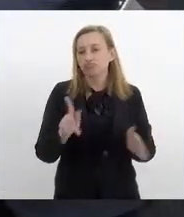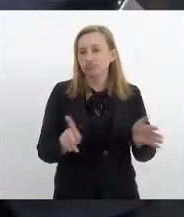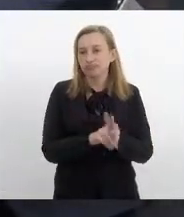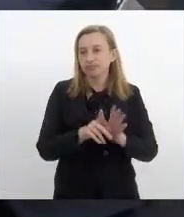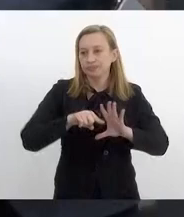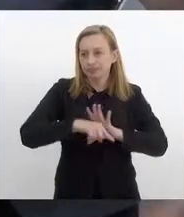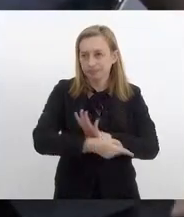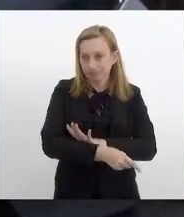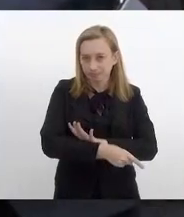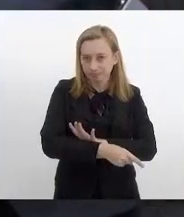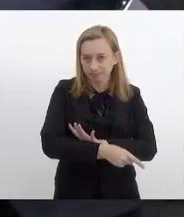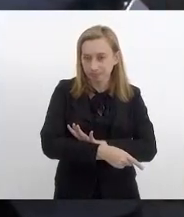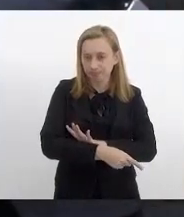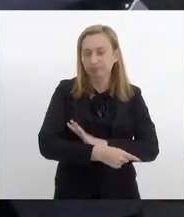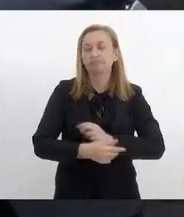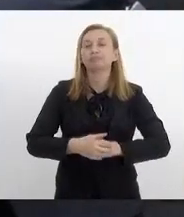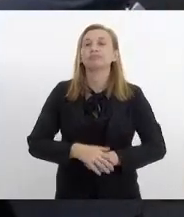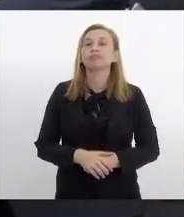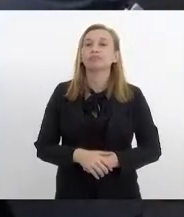fundo.